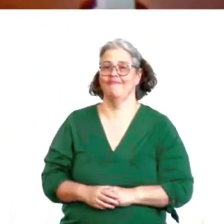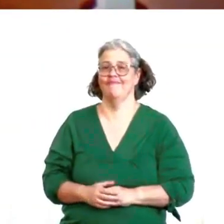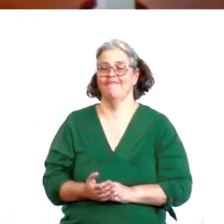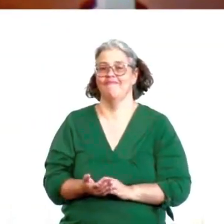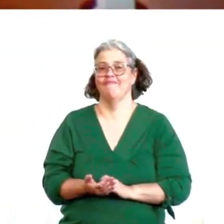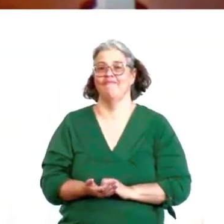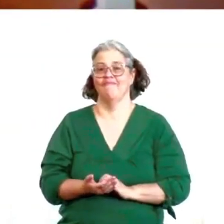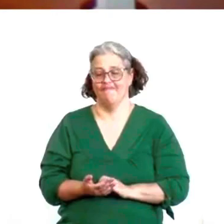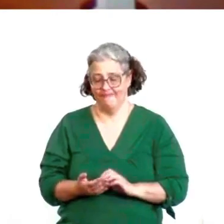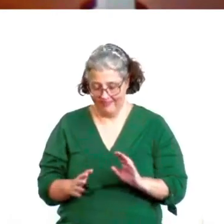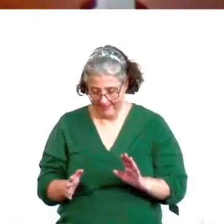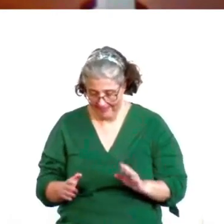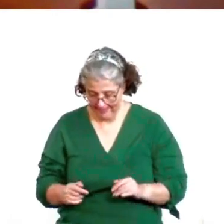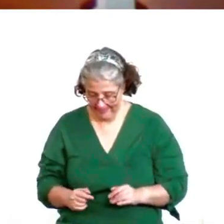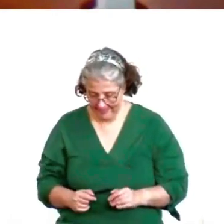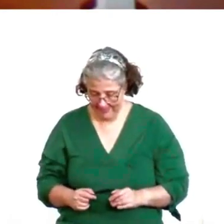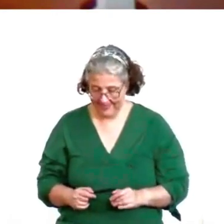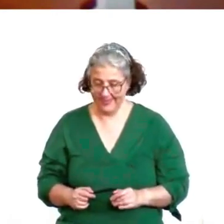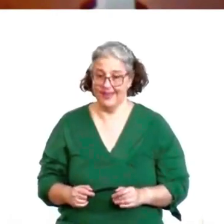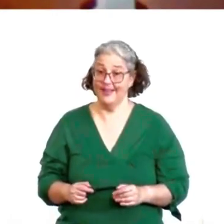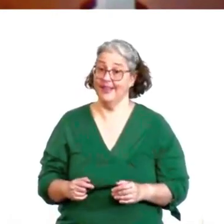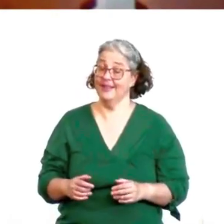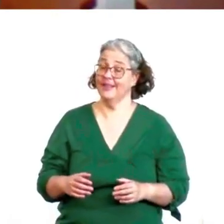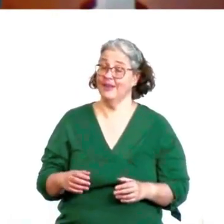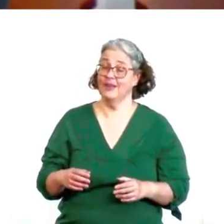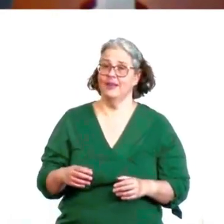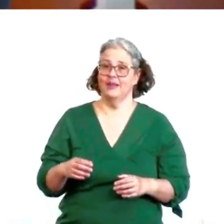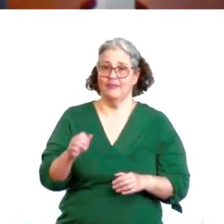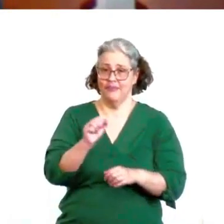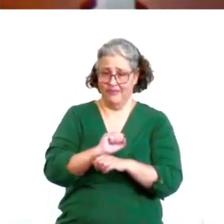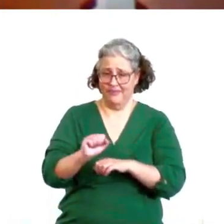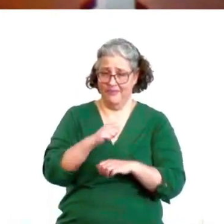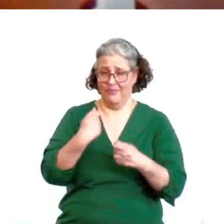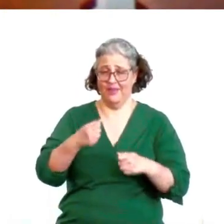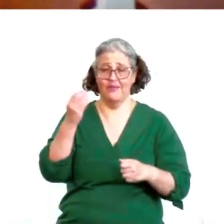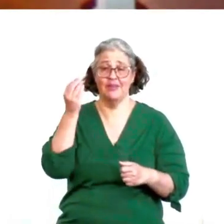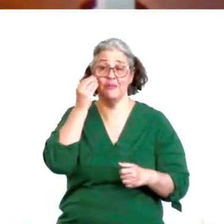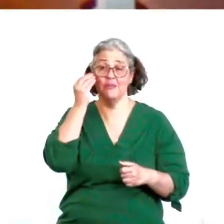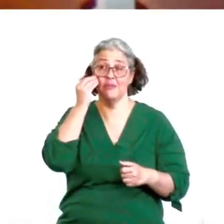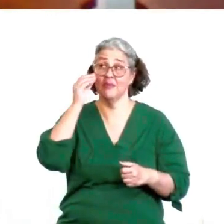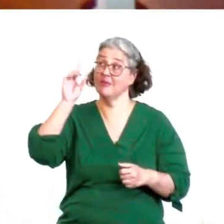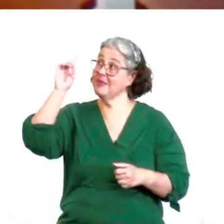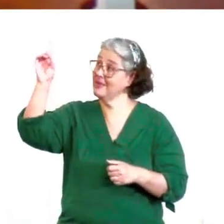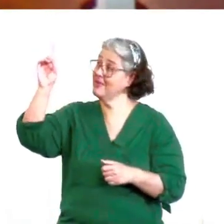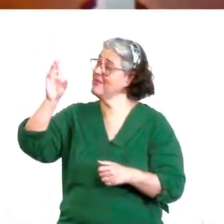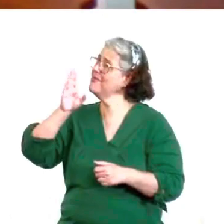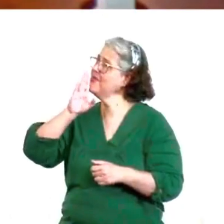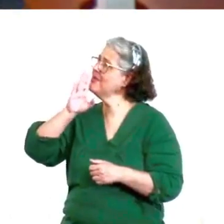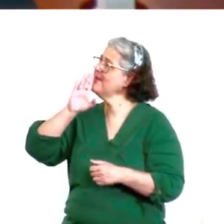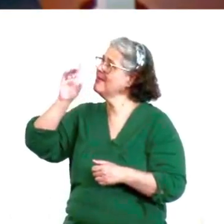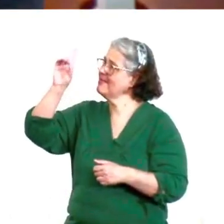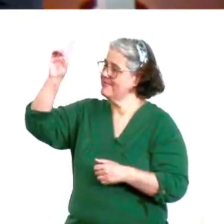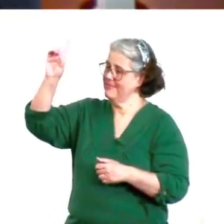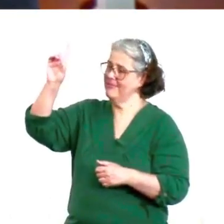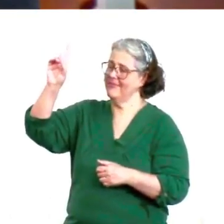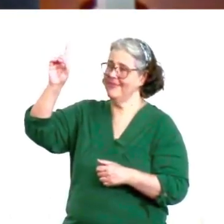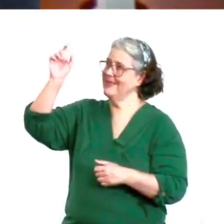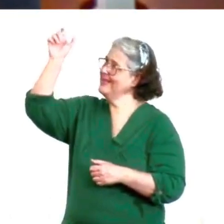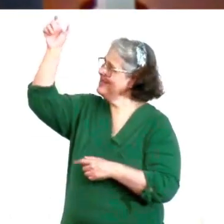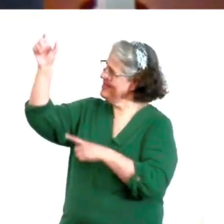Abraão precisava experimentar Deus, conhecer Deus, entender quem Deus